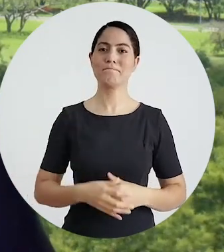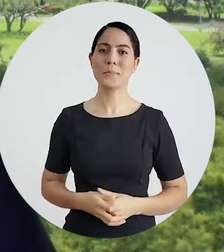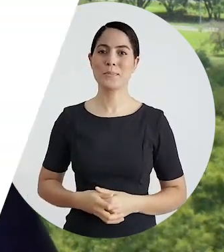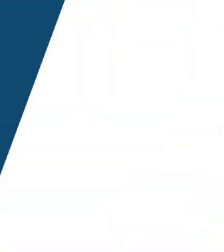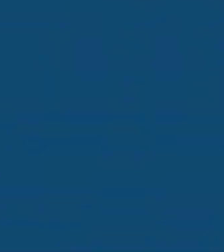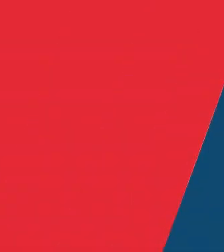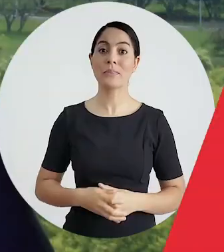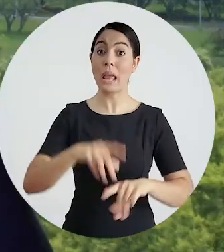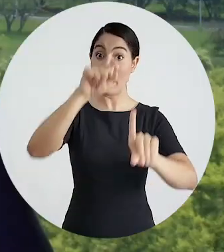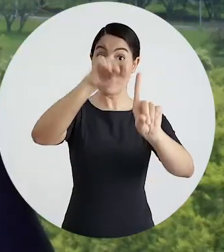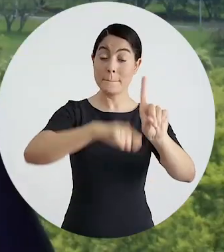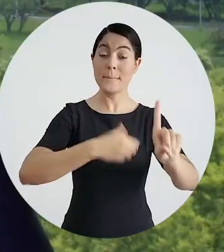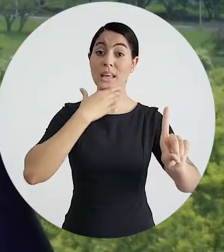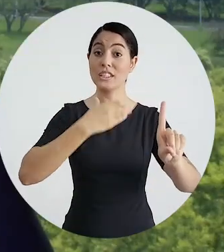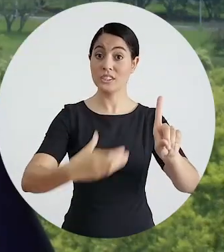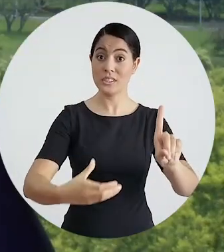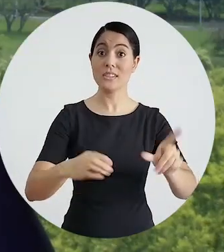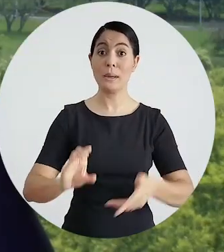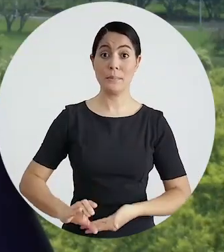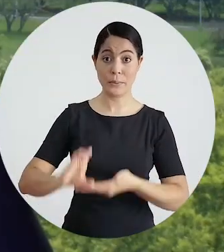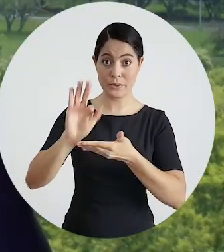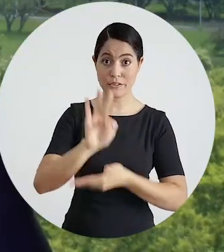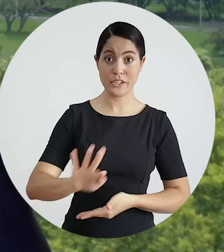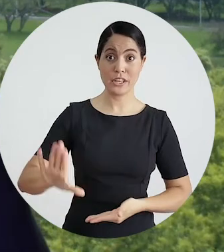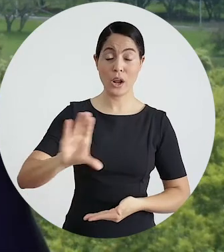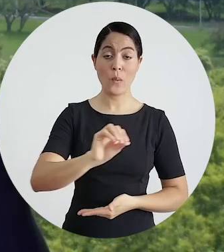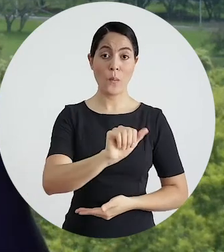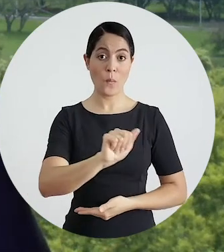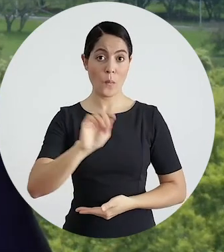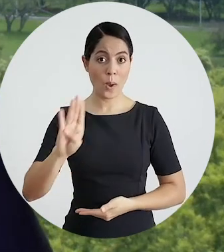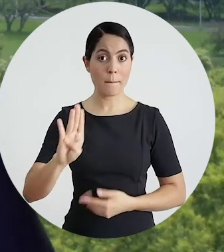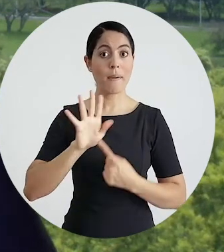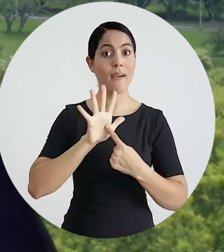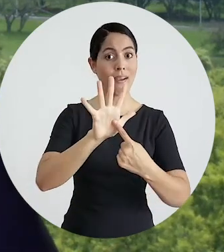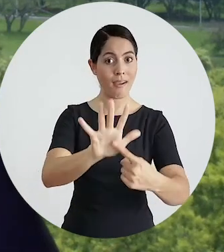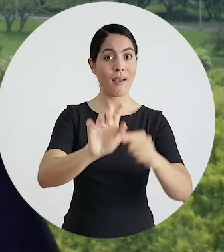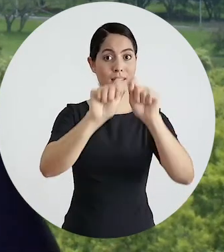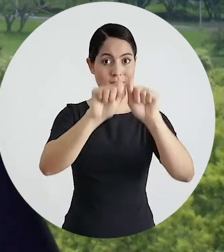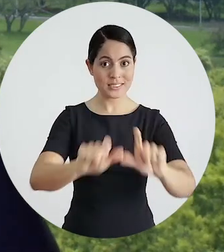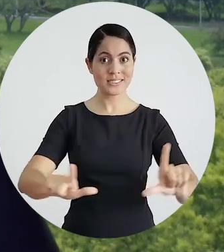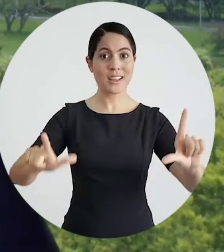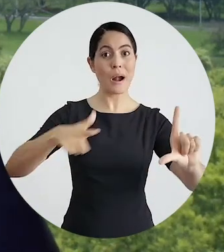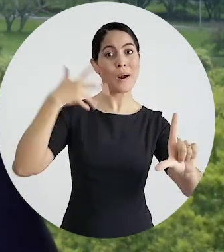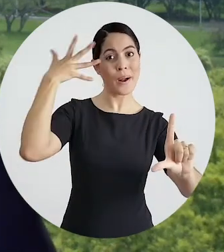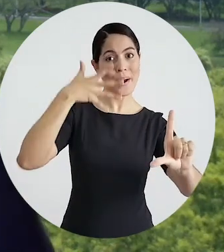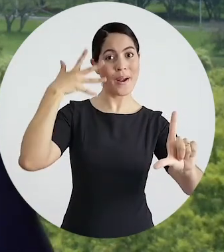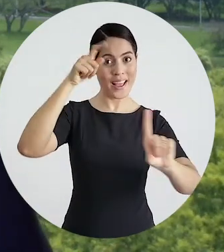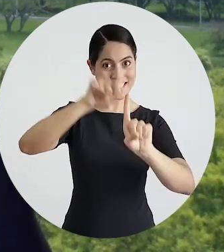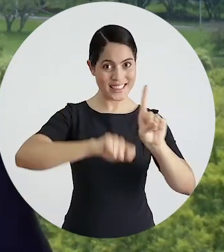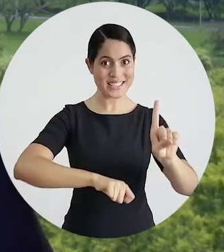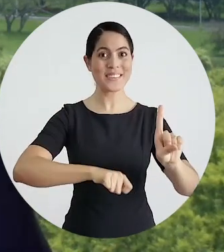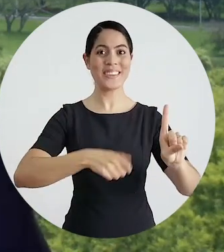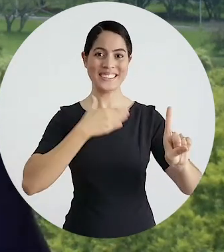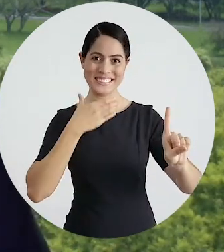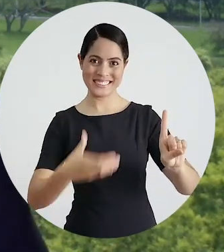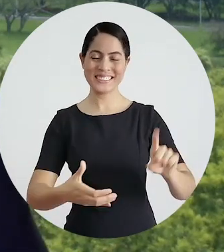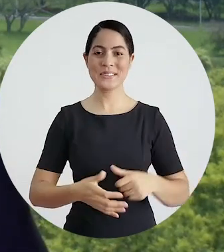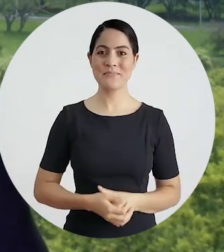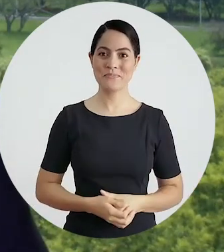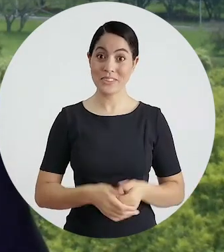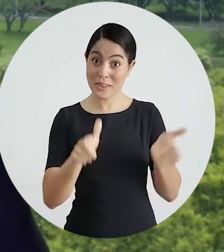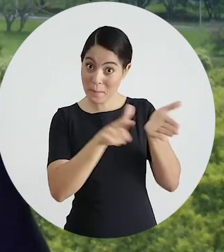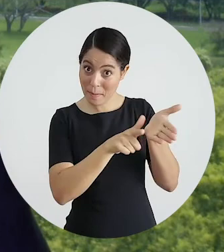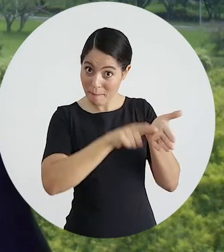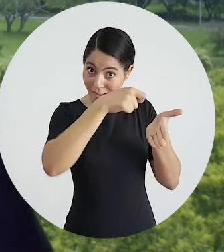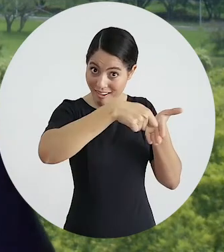importam. Dezembro chegou e o Conselho Federal da Ordem dos Advogados do Brasil já está com a programação completa dos